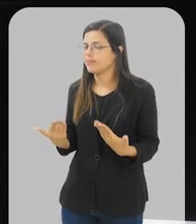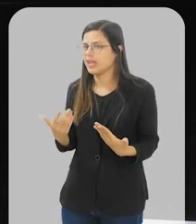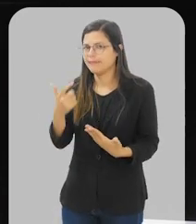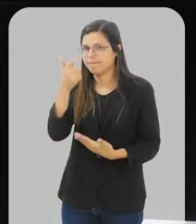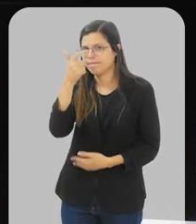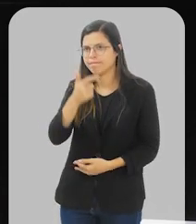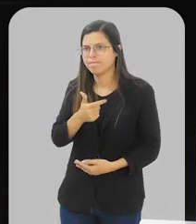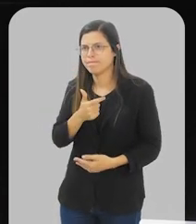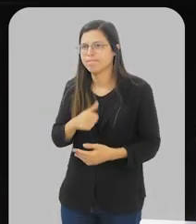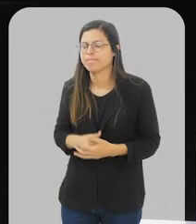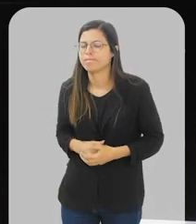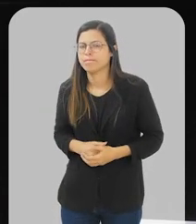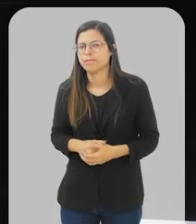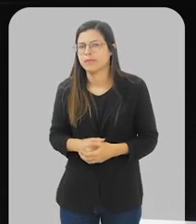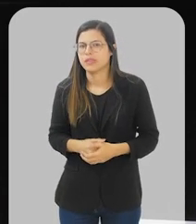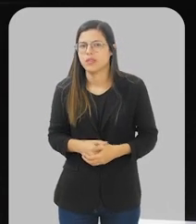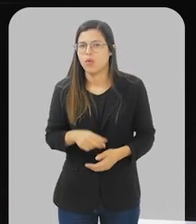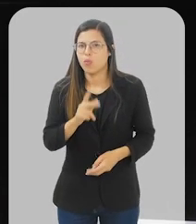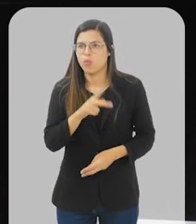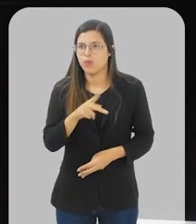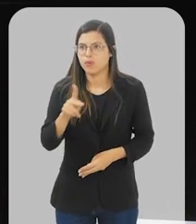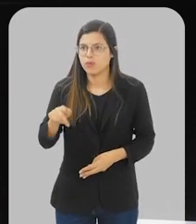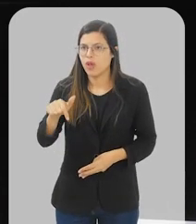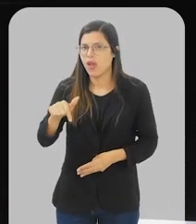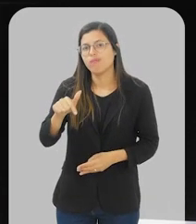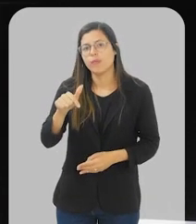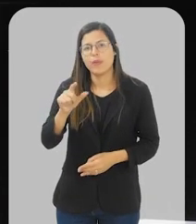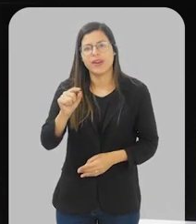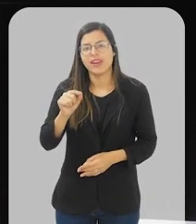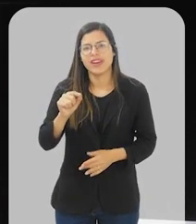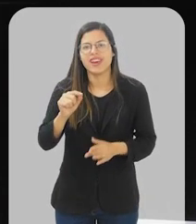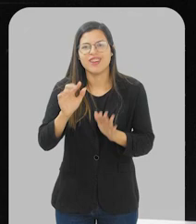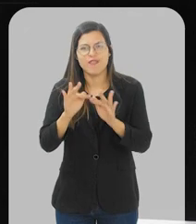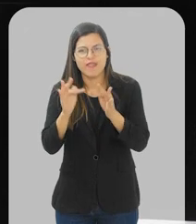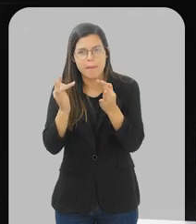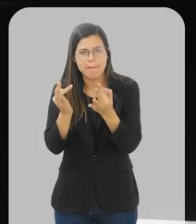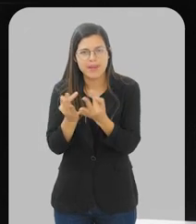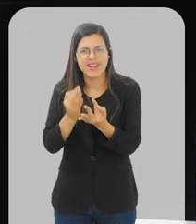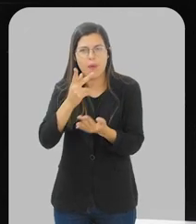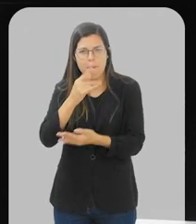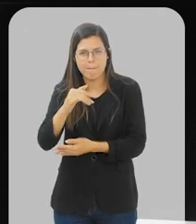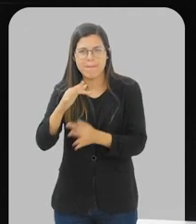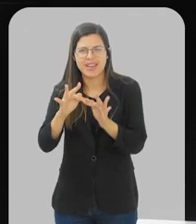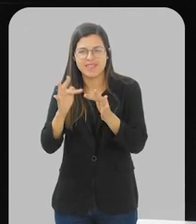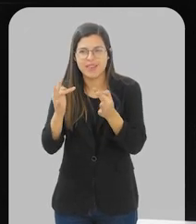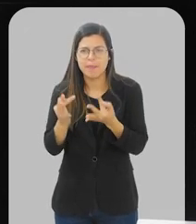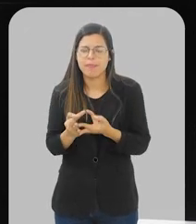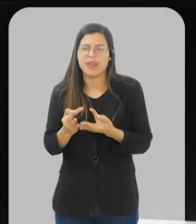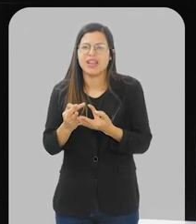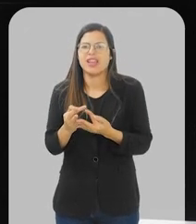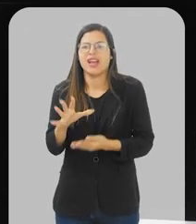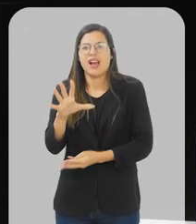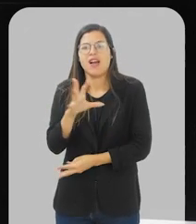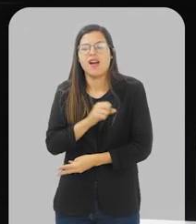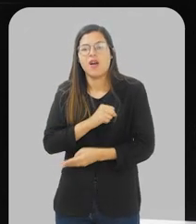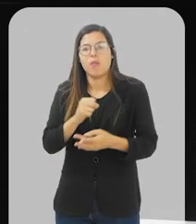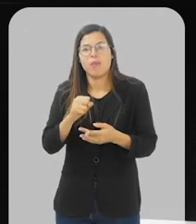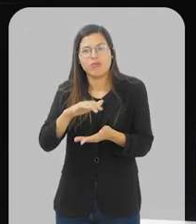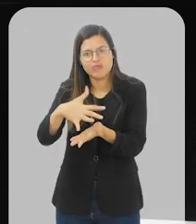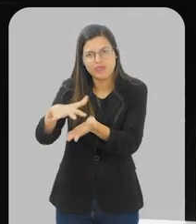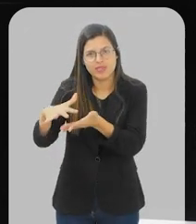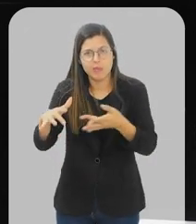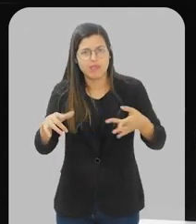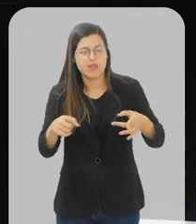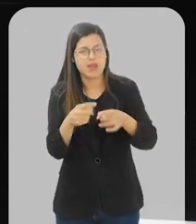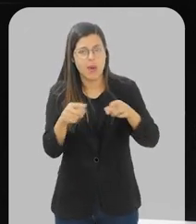Pablo? Mestre Pablo é um pai de família, apaixonado pelo samba, apaixonado pela